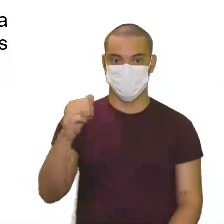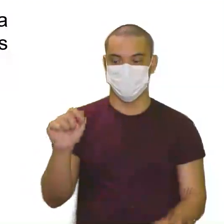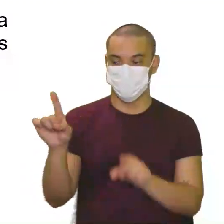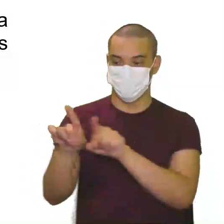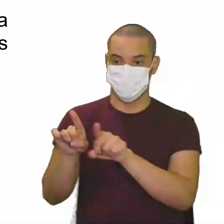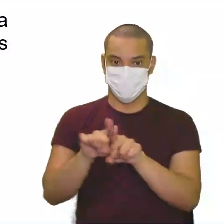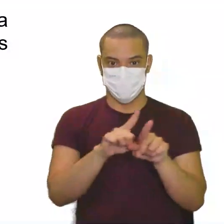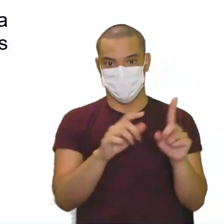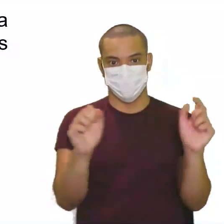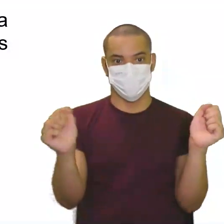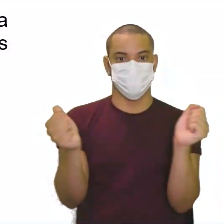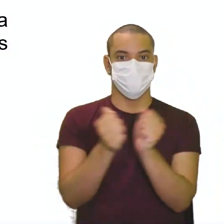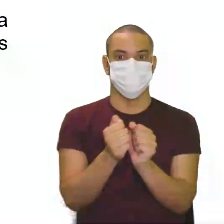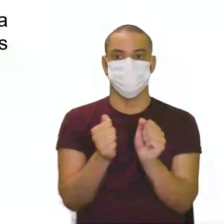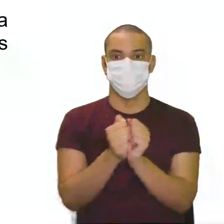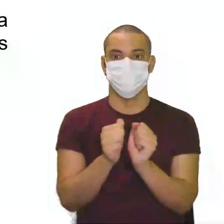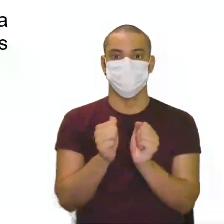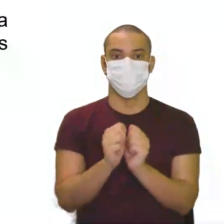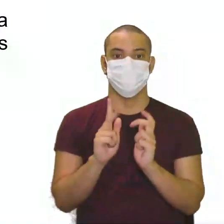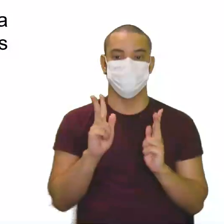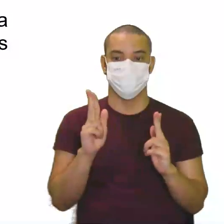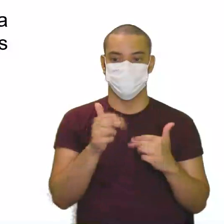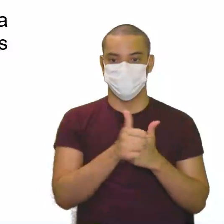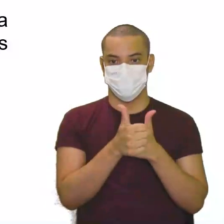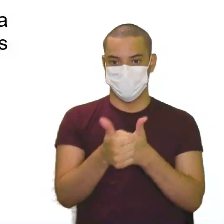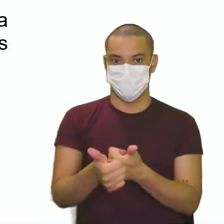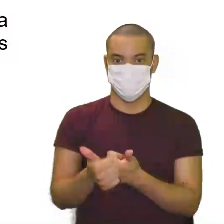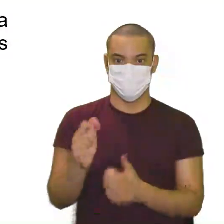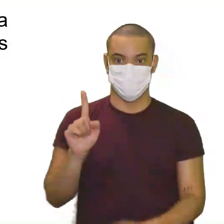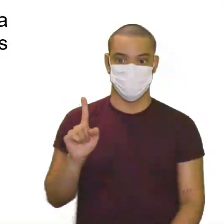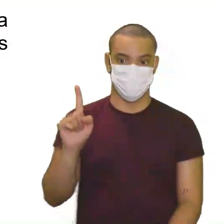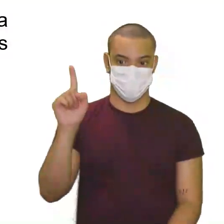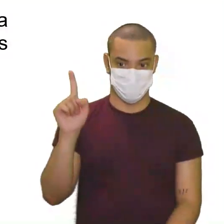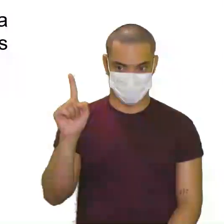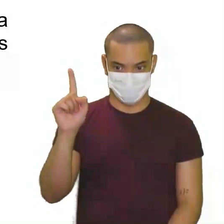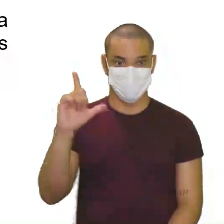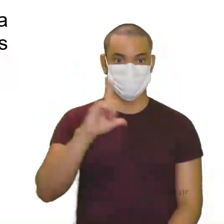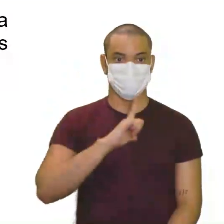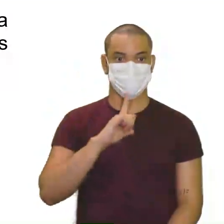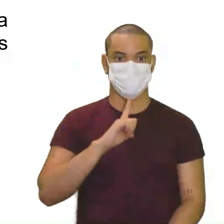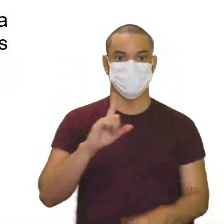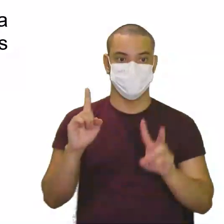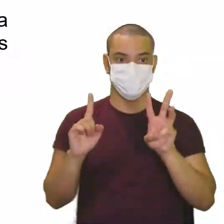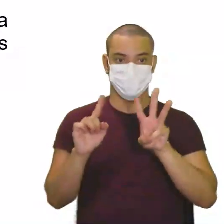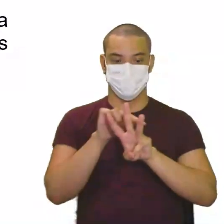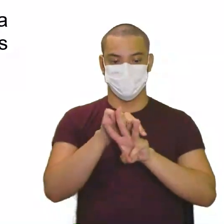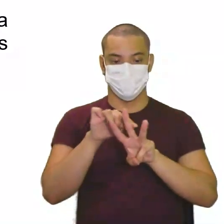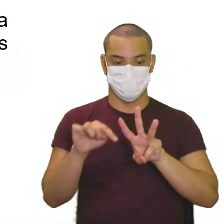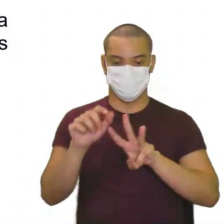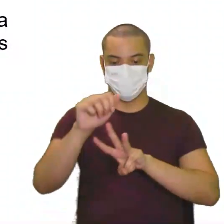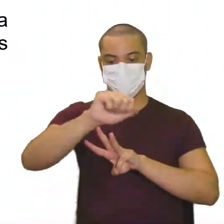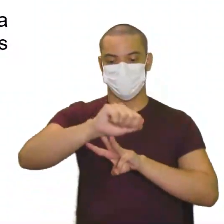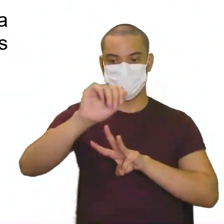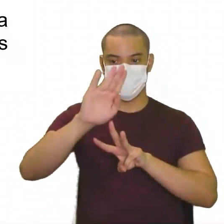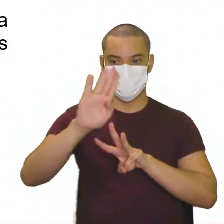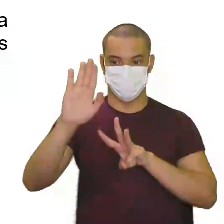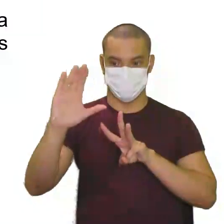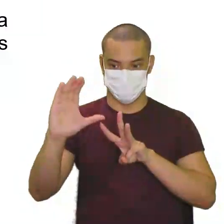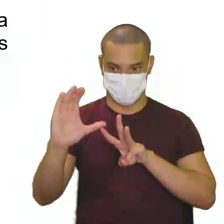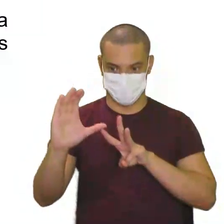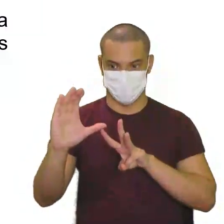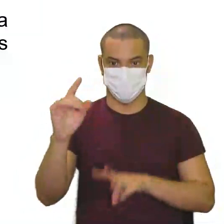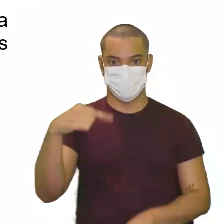são dispostos conforme indicam as figuras a seguir então nós temos três figuras A B e C